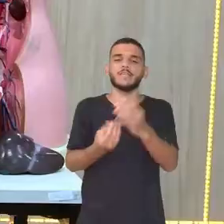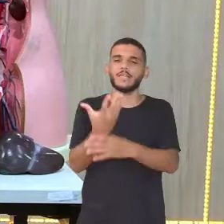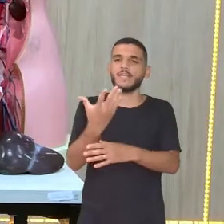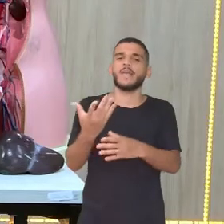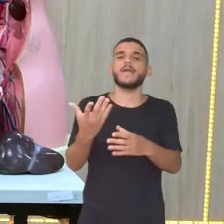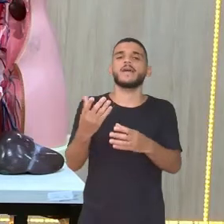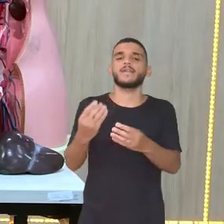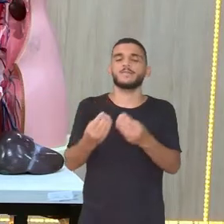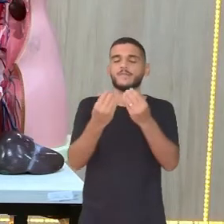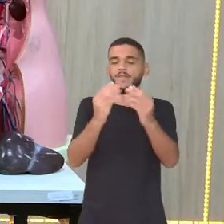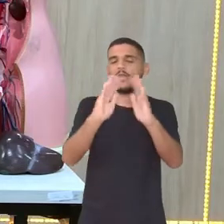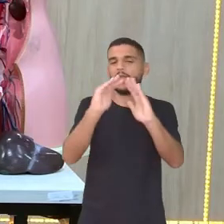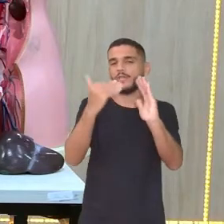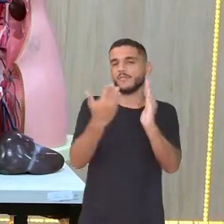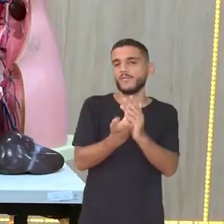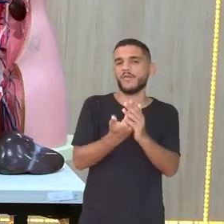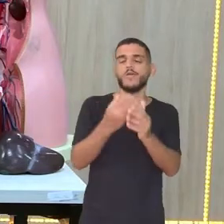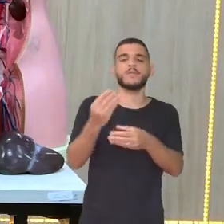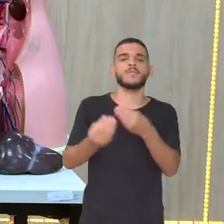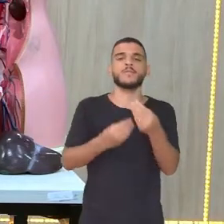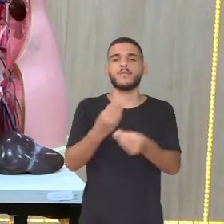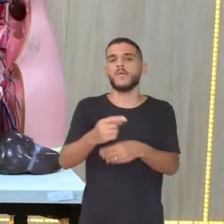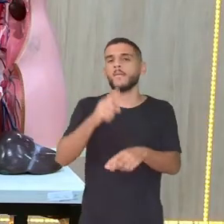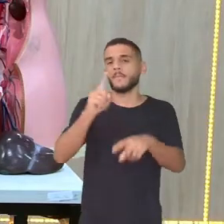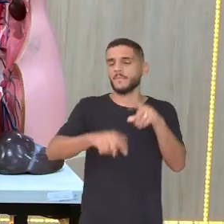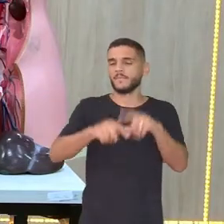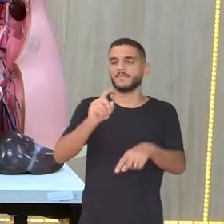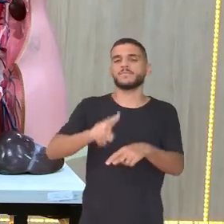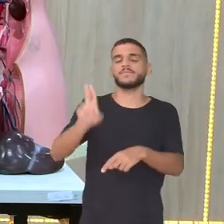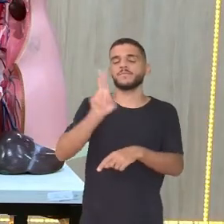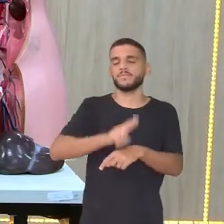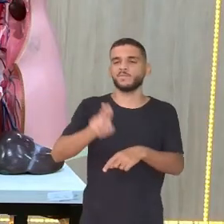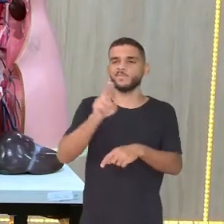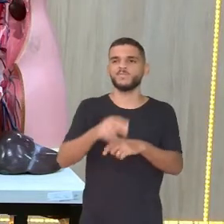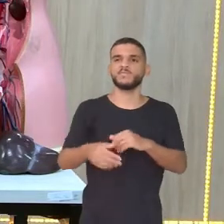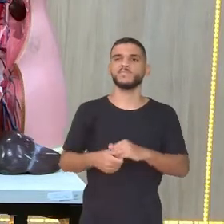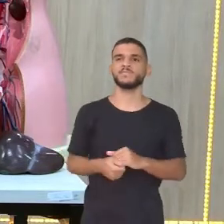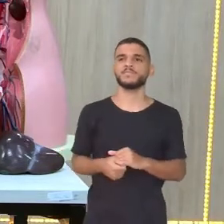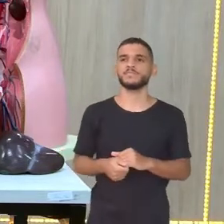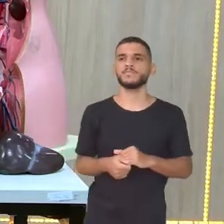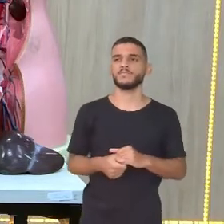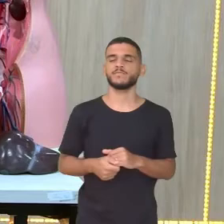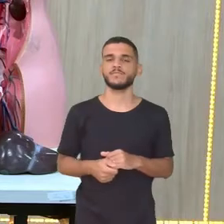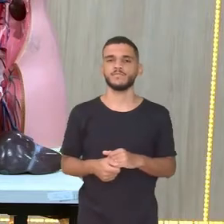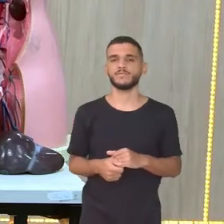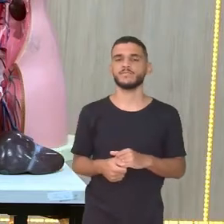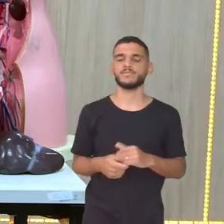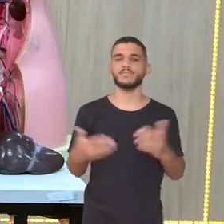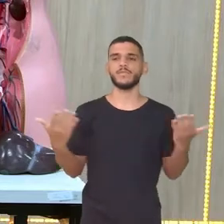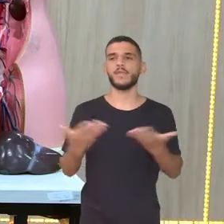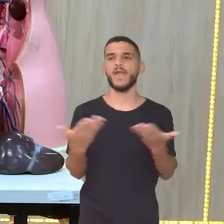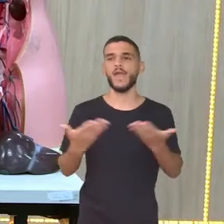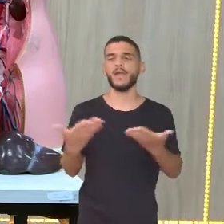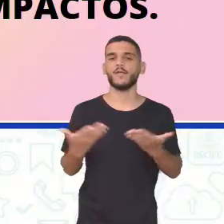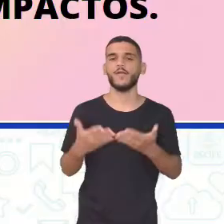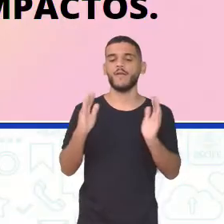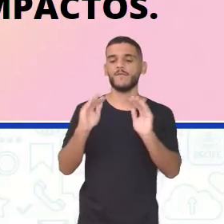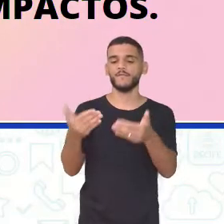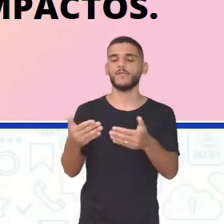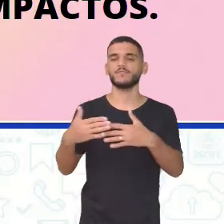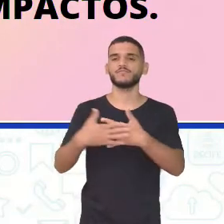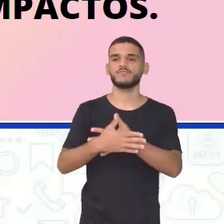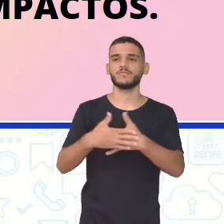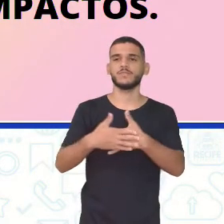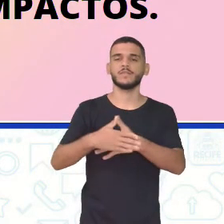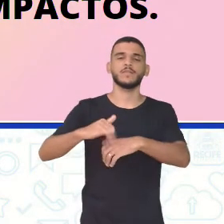de vocês, né? A questão aí da construção de materiais. Mas vamos mais que tem mais tecido. Agora a gente vai para o tecido adiposo, né?